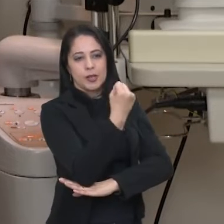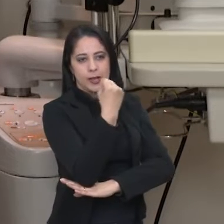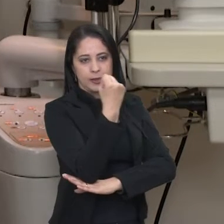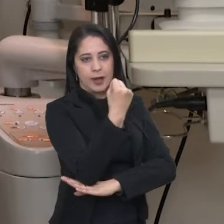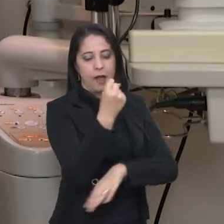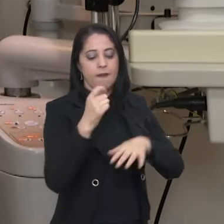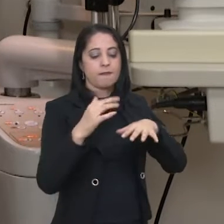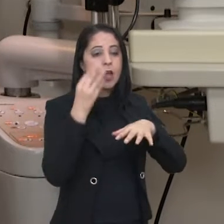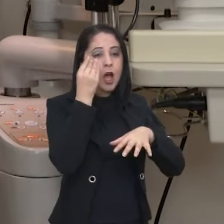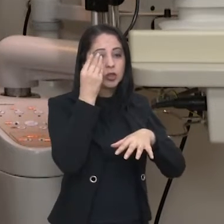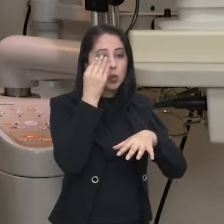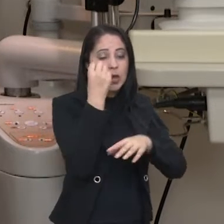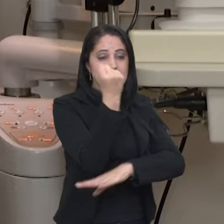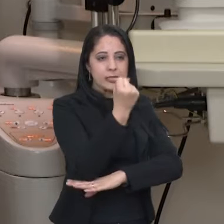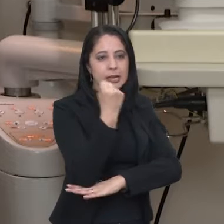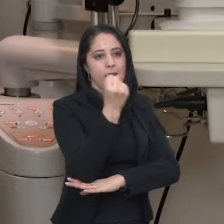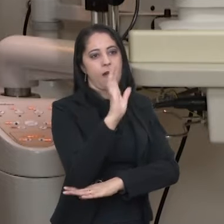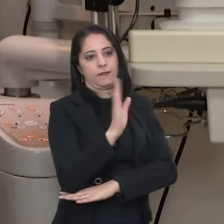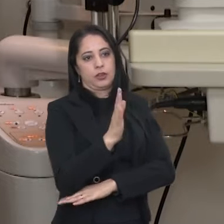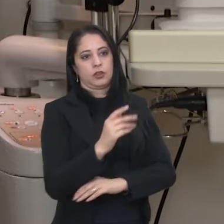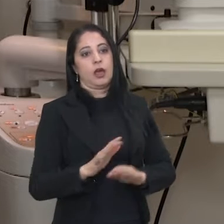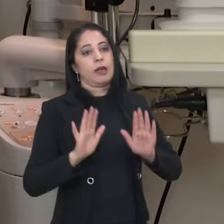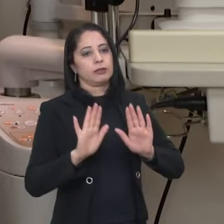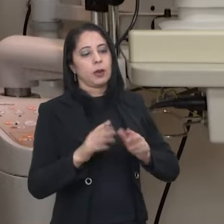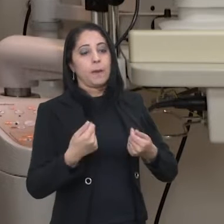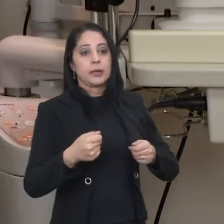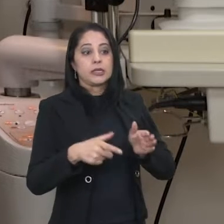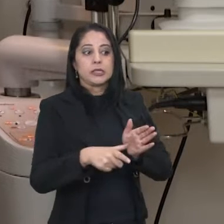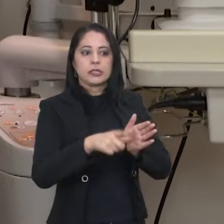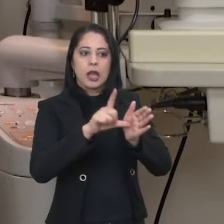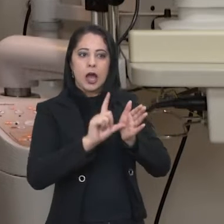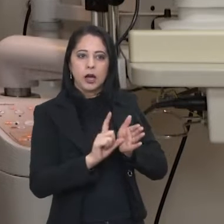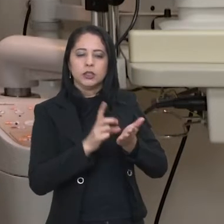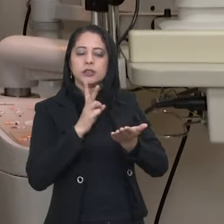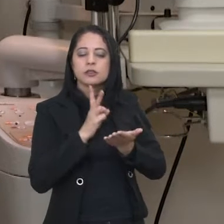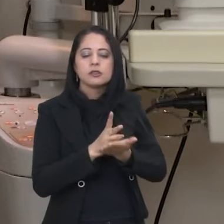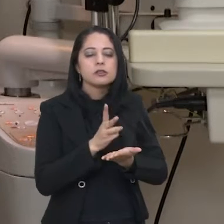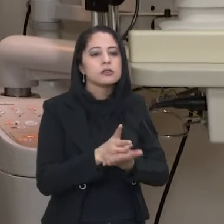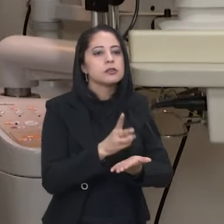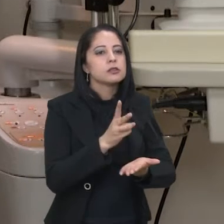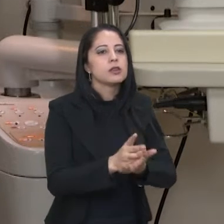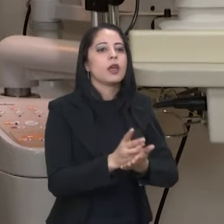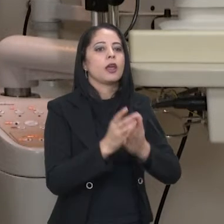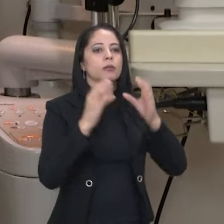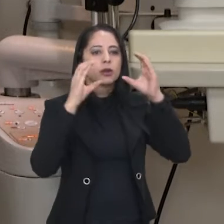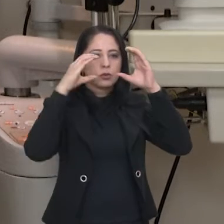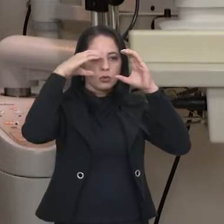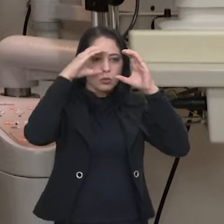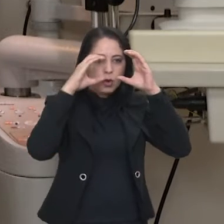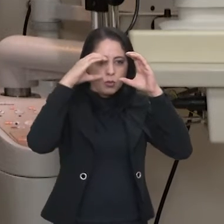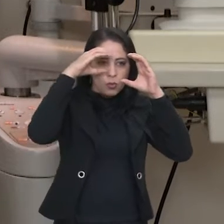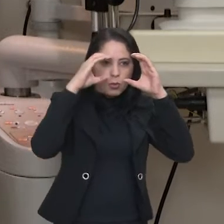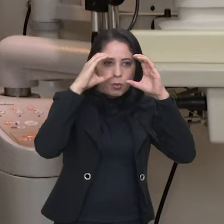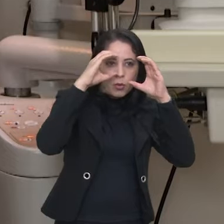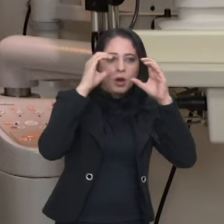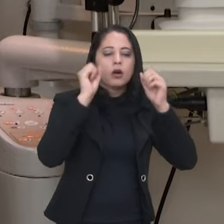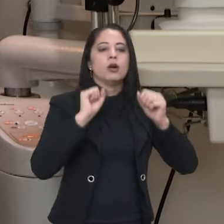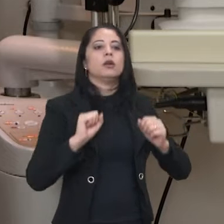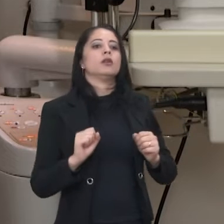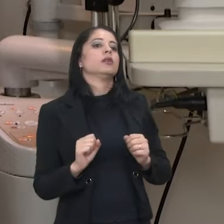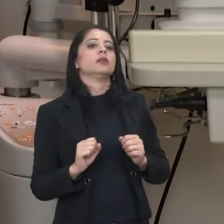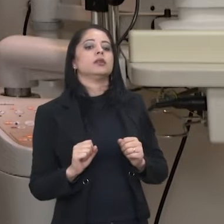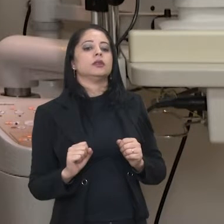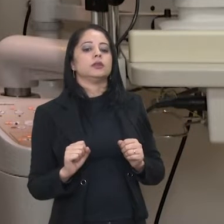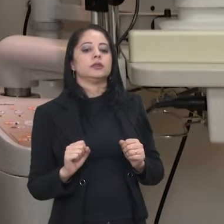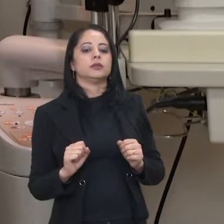muito avançada já a doença. Então, é necessário ele fazer o exame médico, fazer a medida da